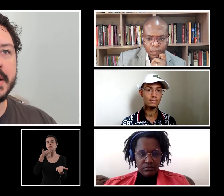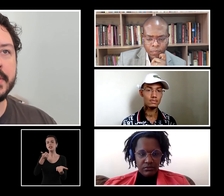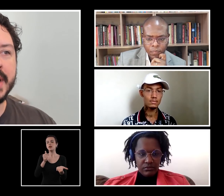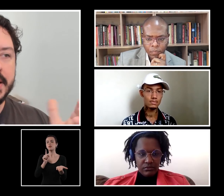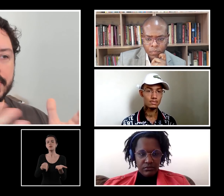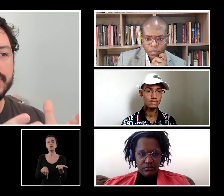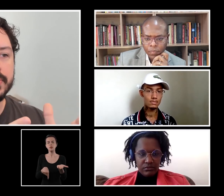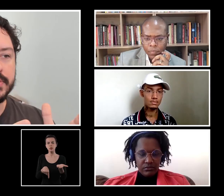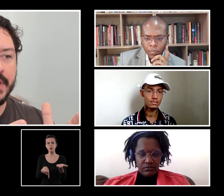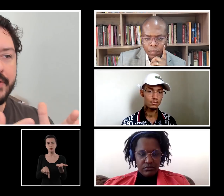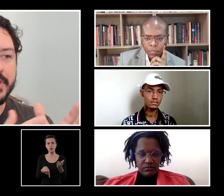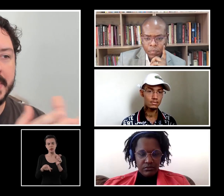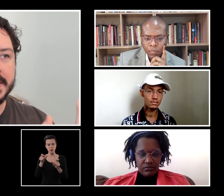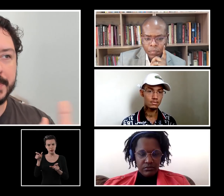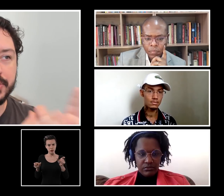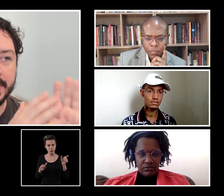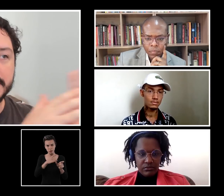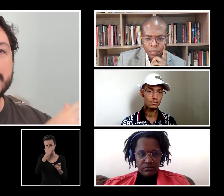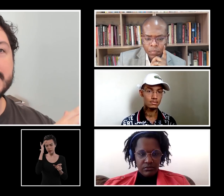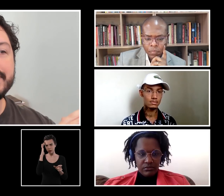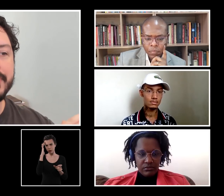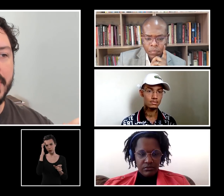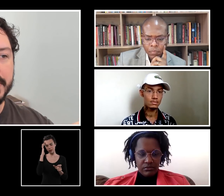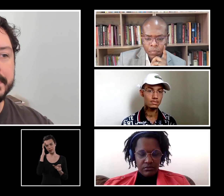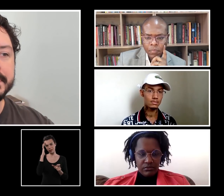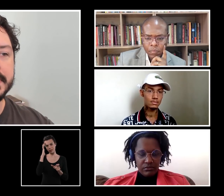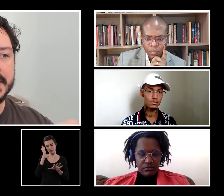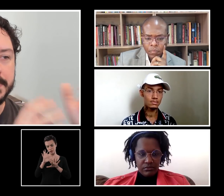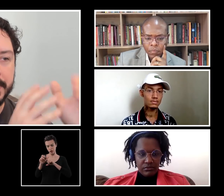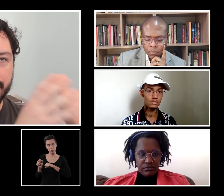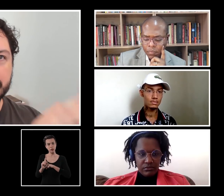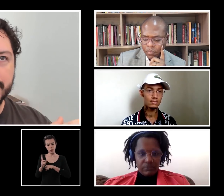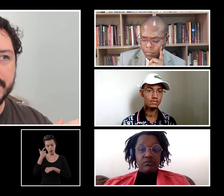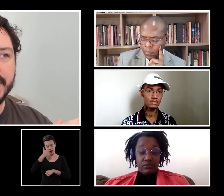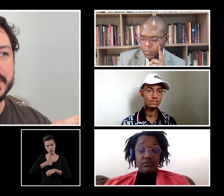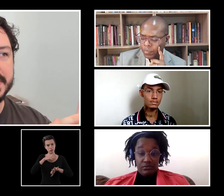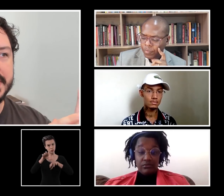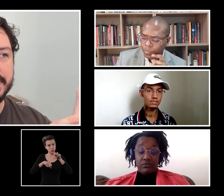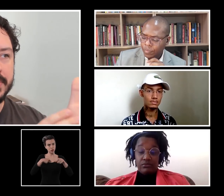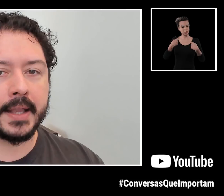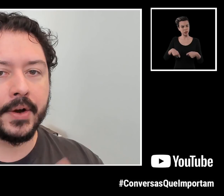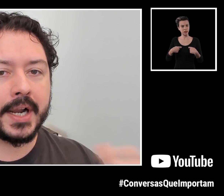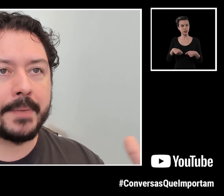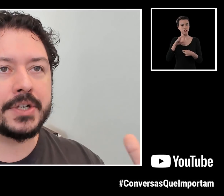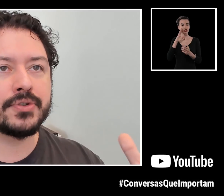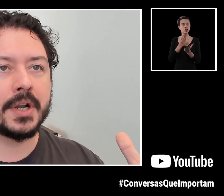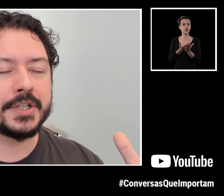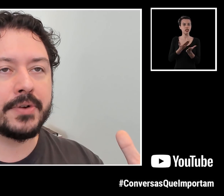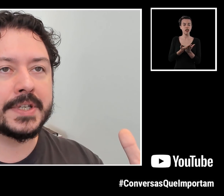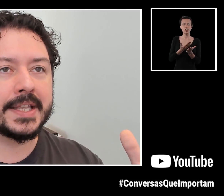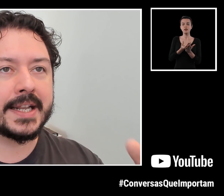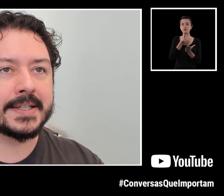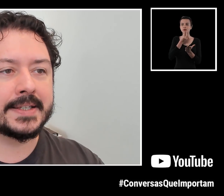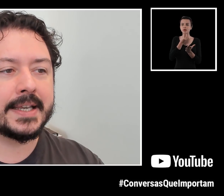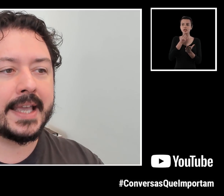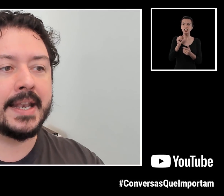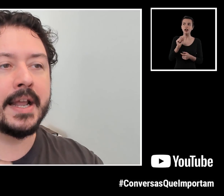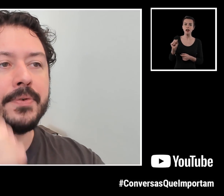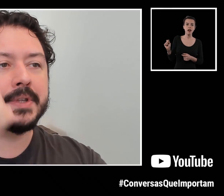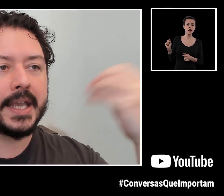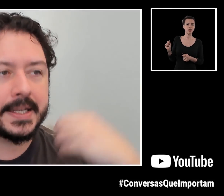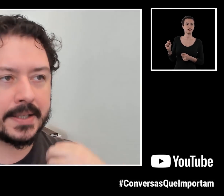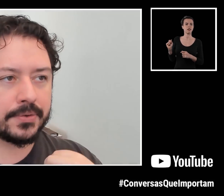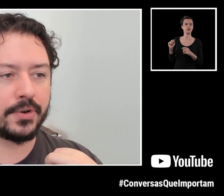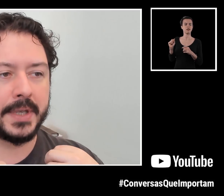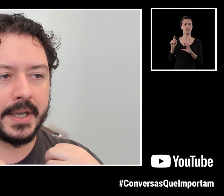oferecer não é isso, não é formar essas pessoas, as pessoas se formam, essas pessoas buscam o que elas precisam. Teoricamente, a escola tinha que conseguir trazer quem